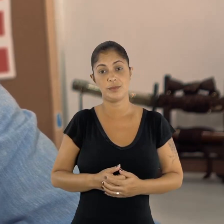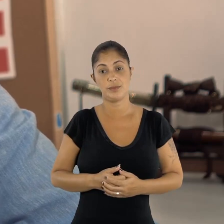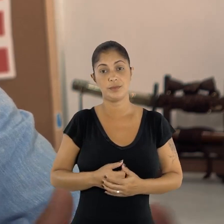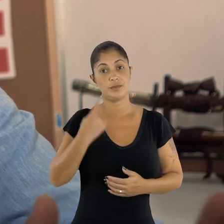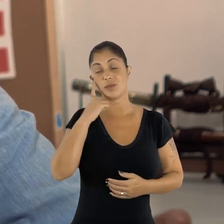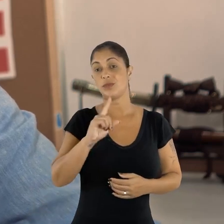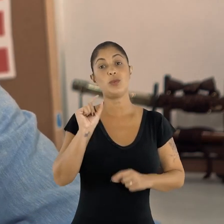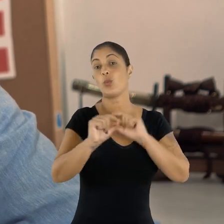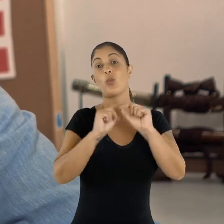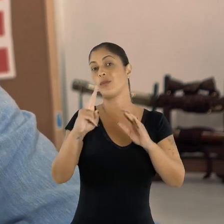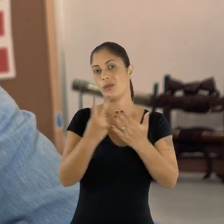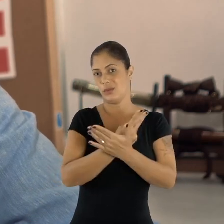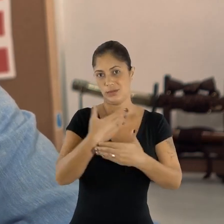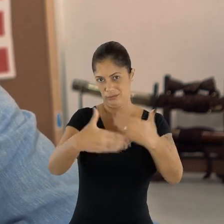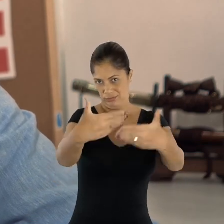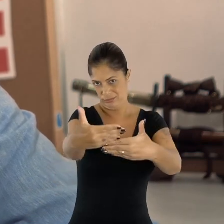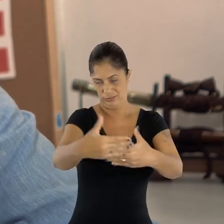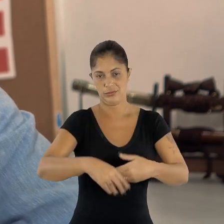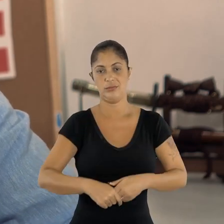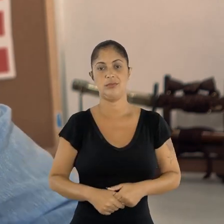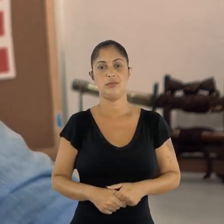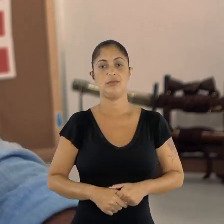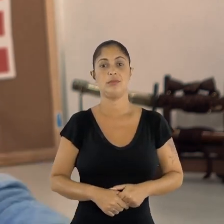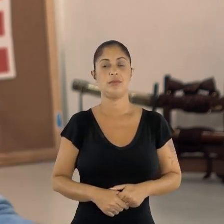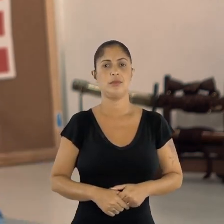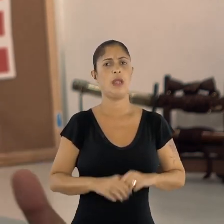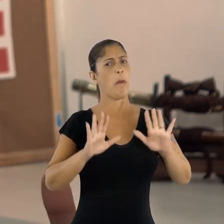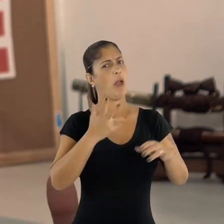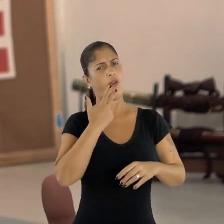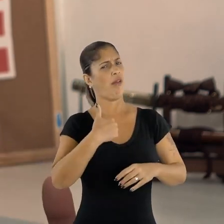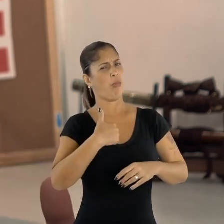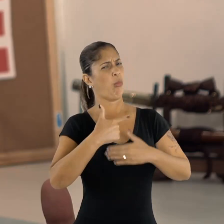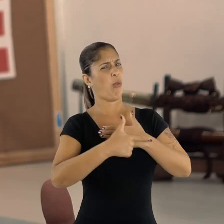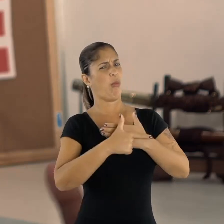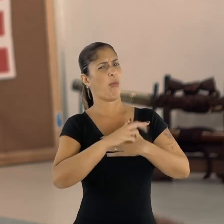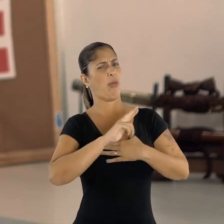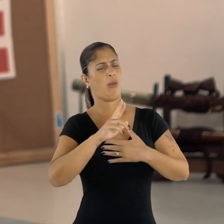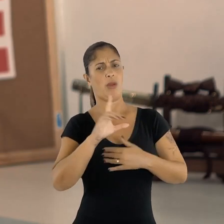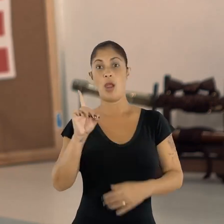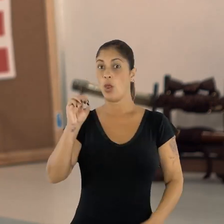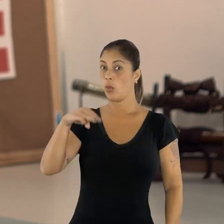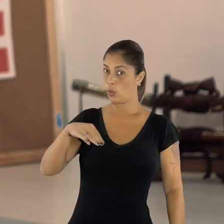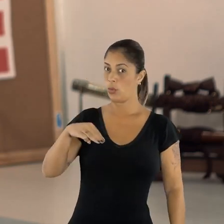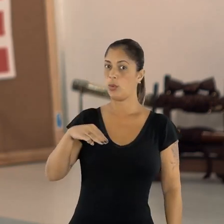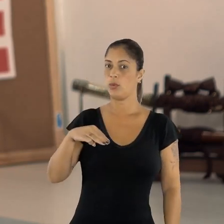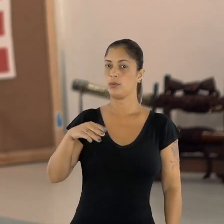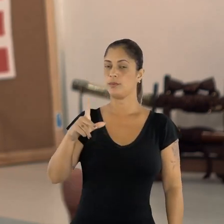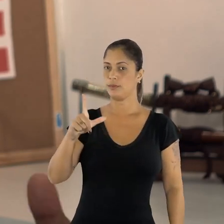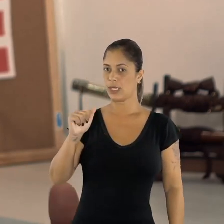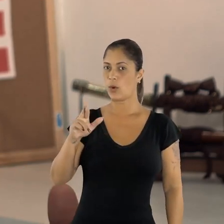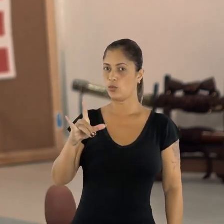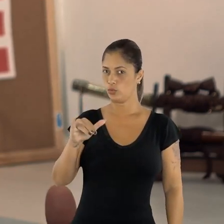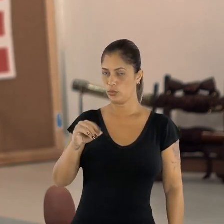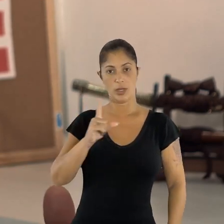E não sabemos o que vai acontecer. E Dom Cláudio disse, não, mas isso não é meu papel. Sim, Dom Cláudio. Isso